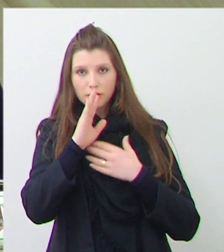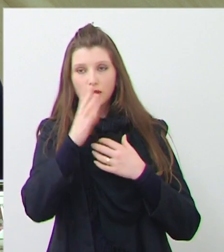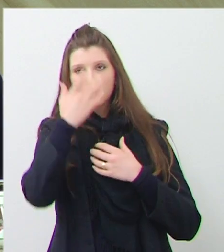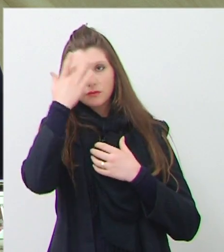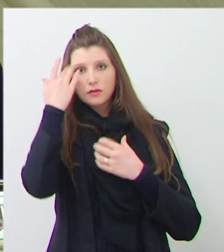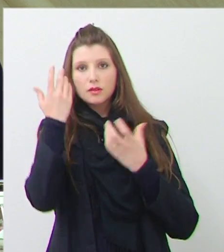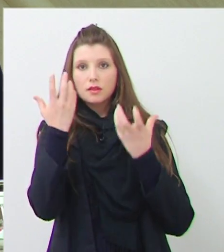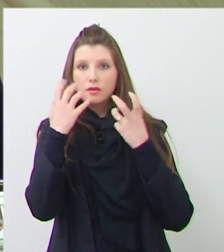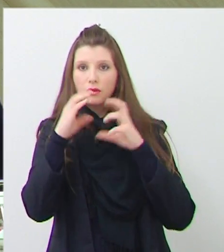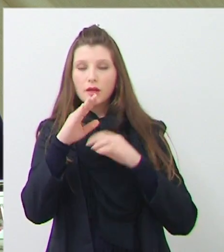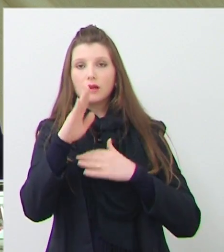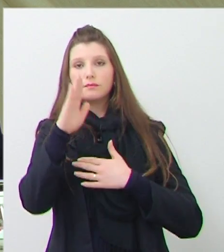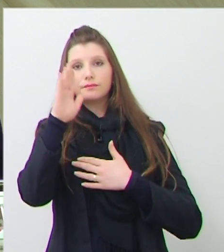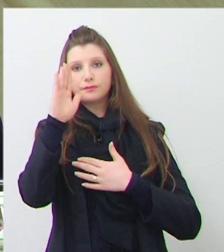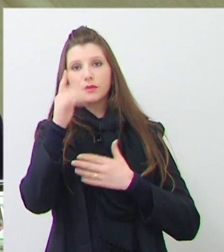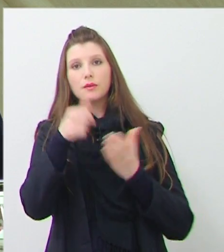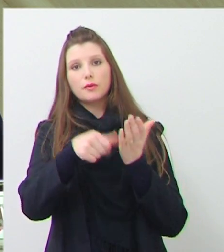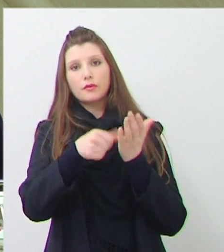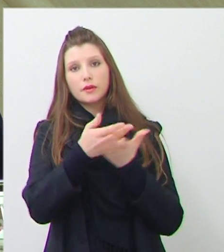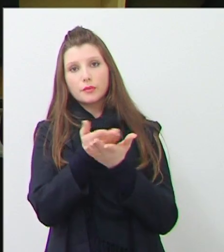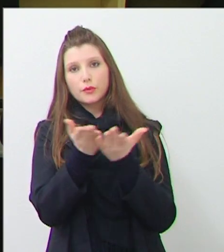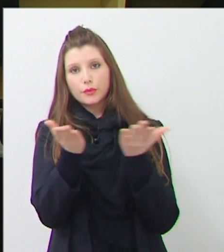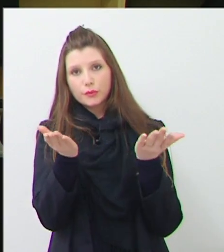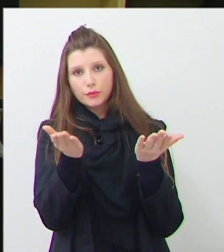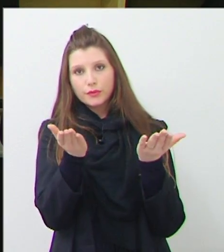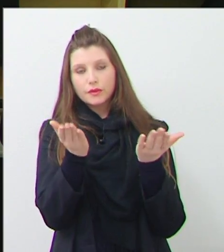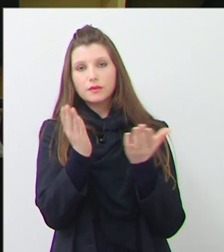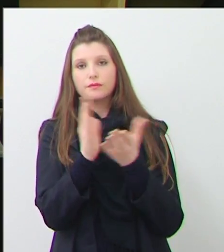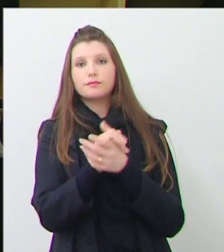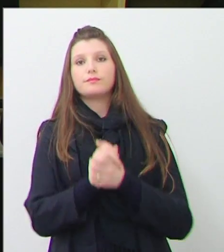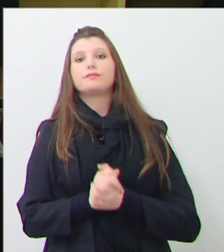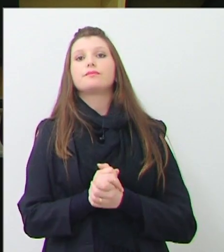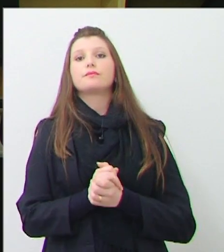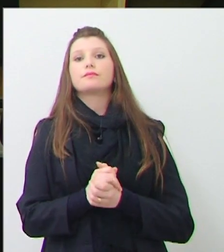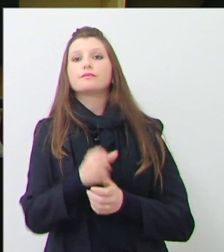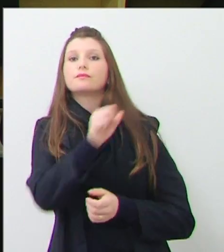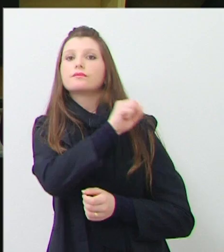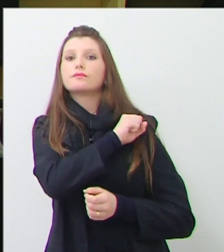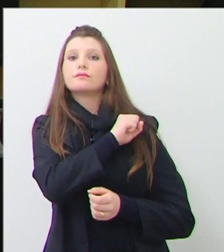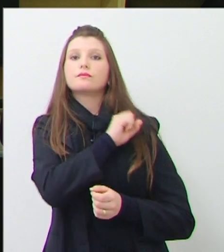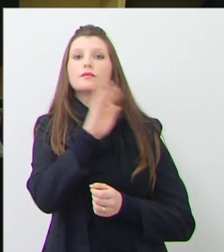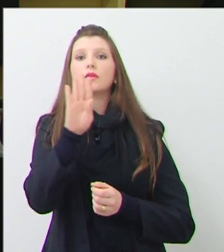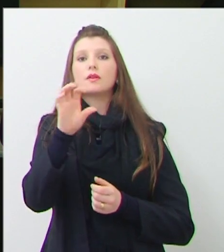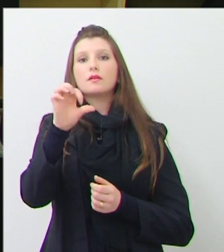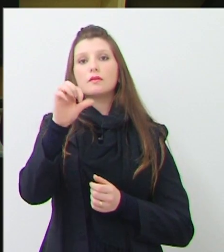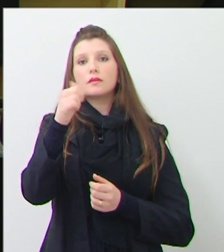os contrários se manifestem. Aprovado por unanimidade. Indicação